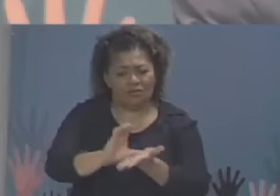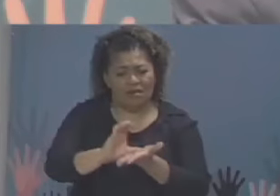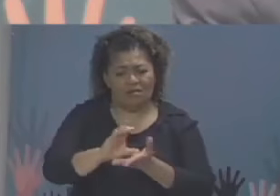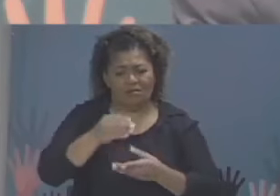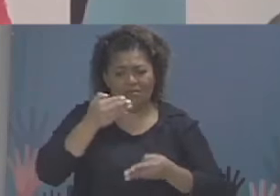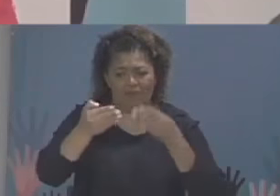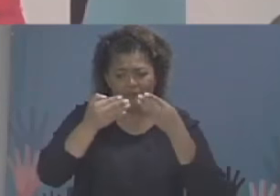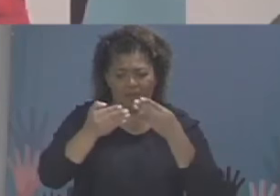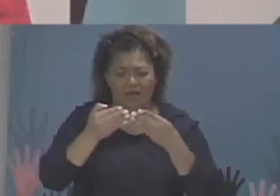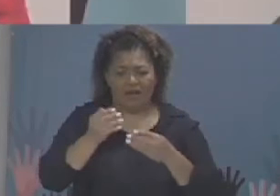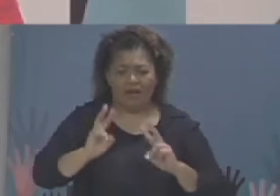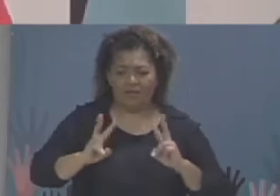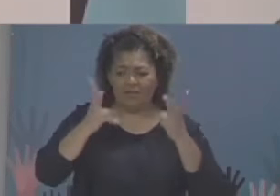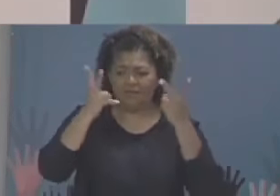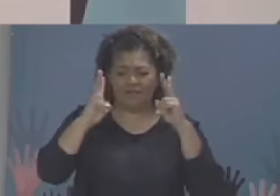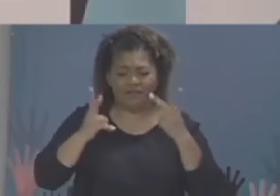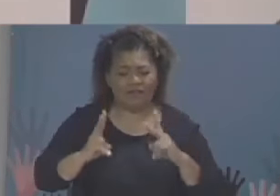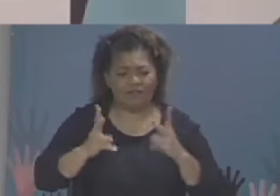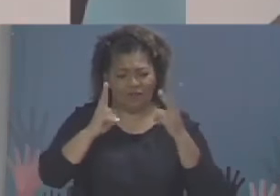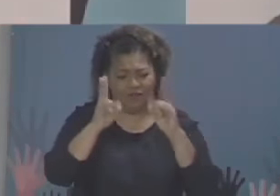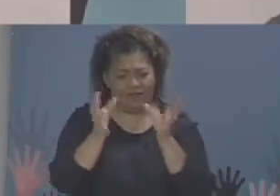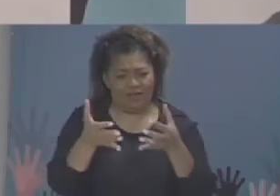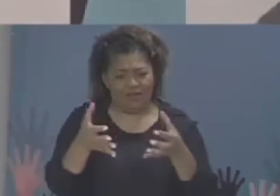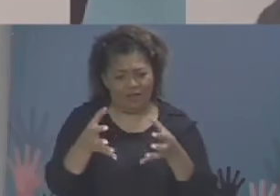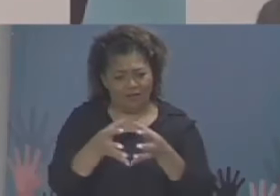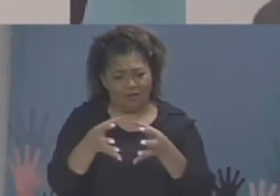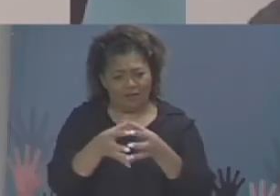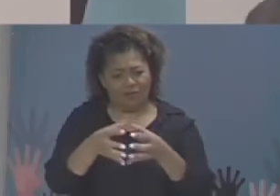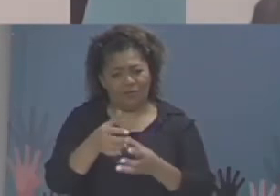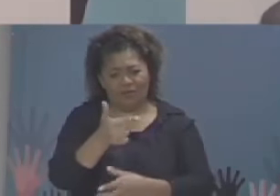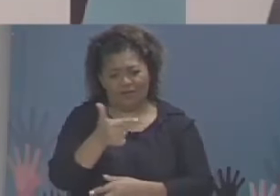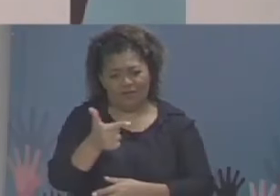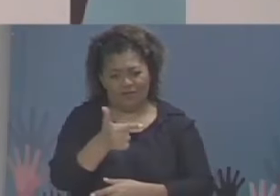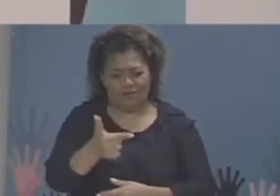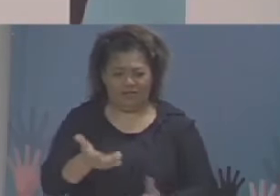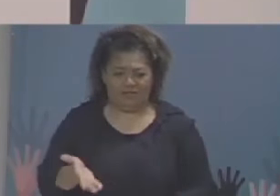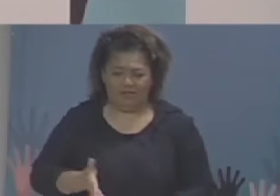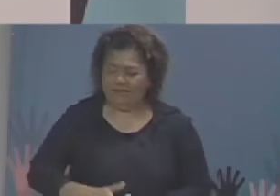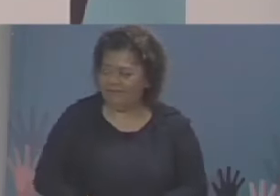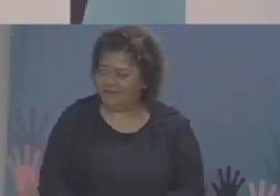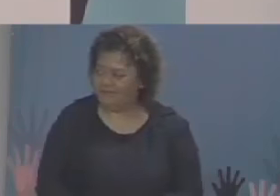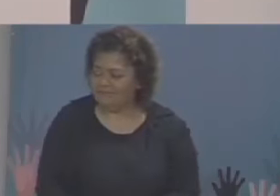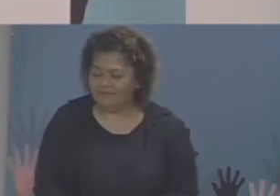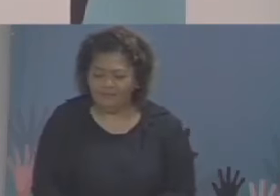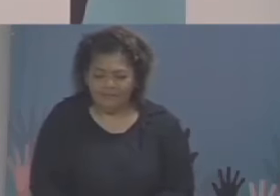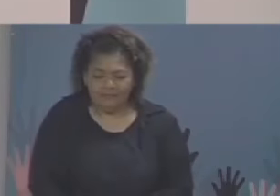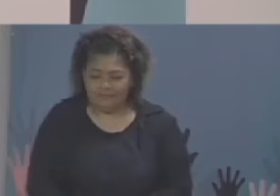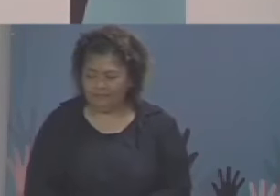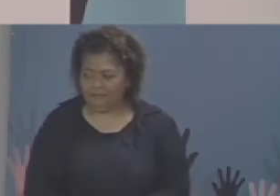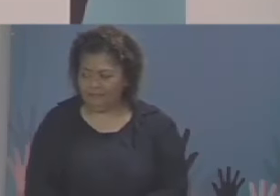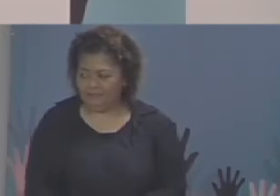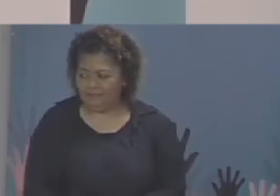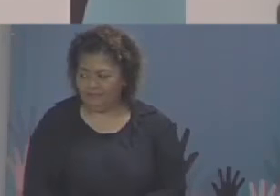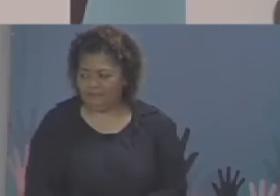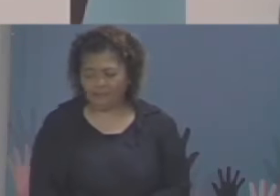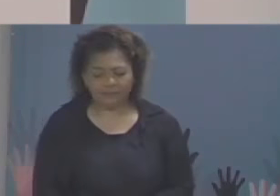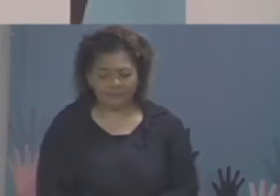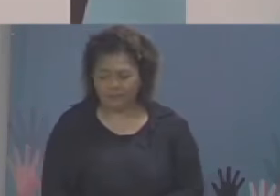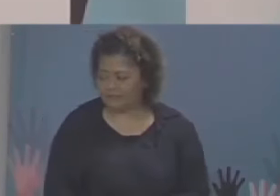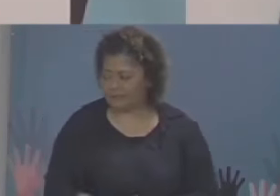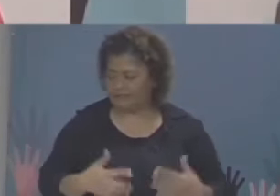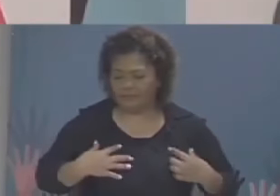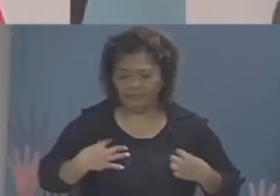vitória. A vitória da categoria dos profissionais da psicologia brasileira. Obrigado, candidato. O candidato Rogério Giannini terá 1 minuto e